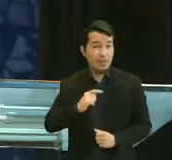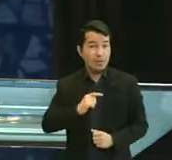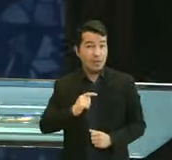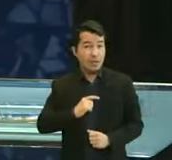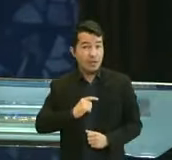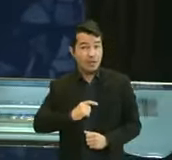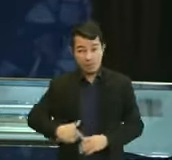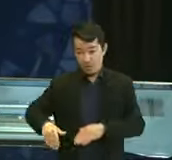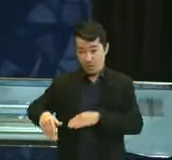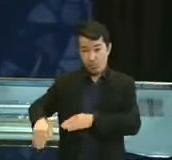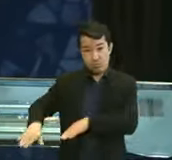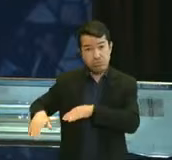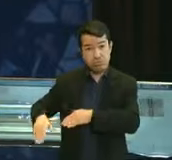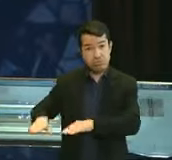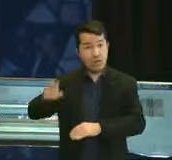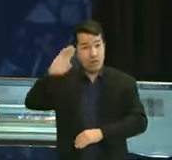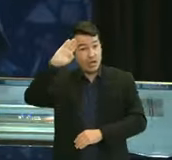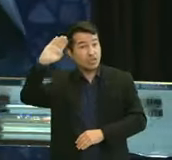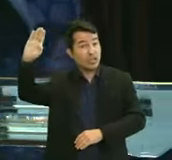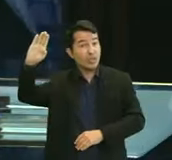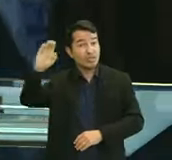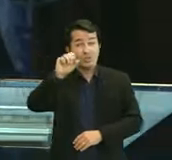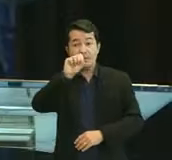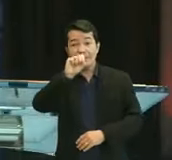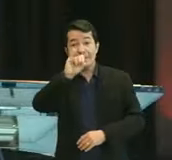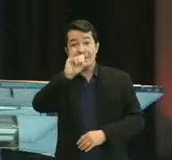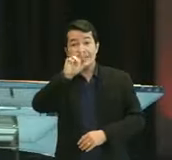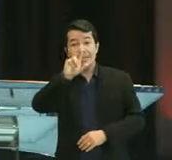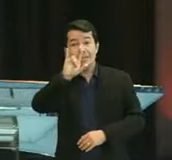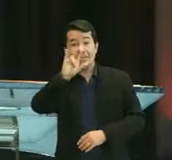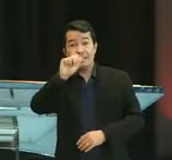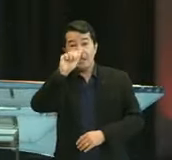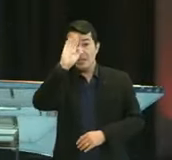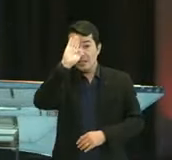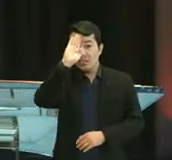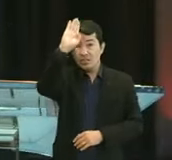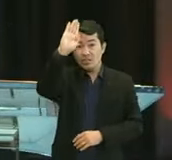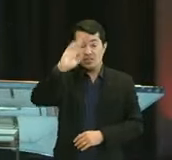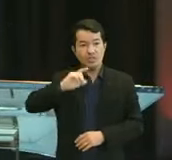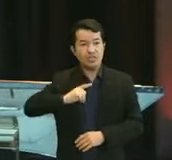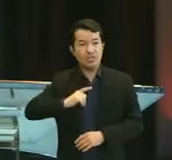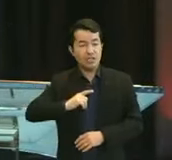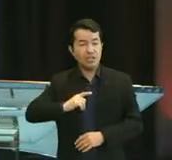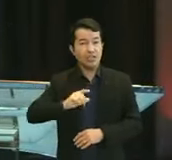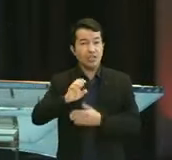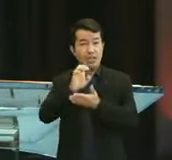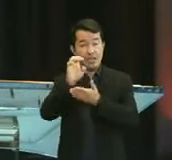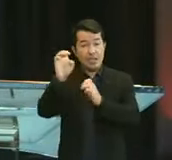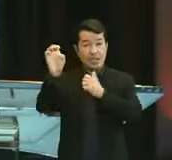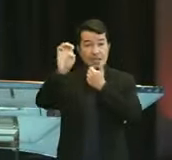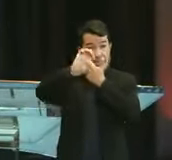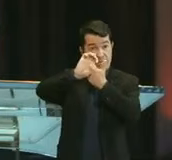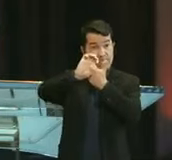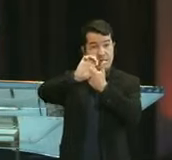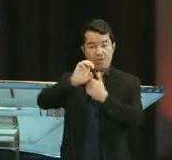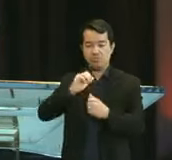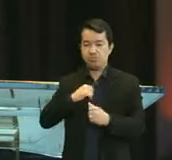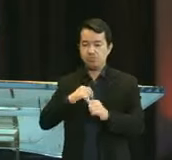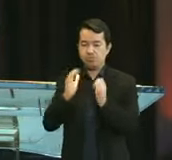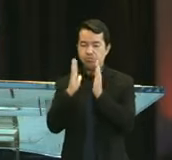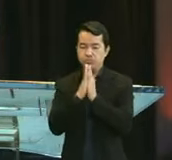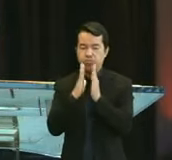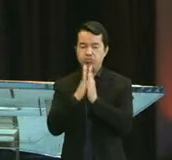acordado de manhã e ele avistou aquela multidão de homens bem armados que